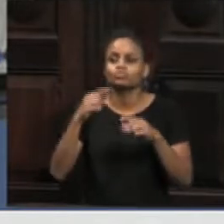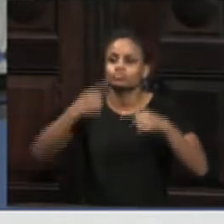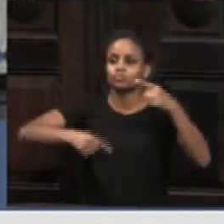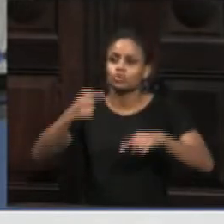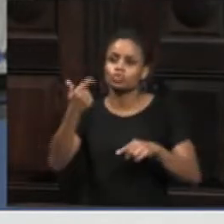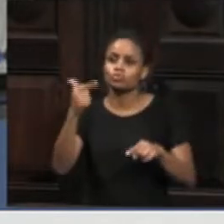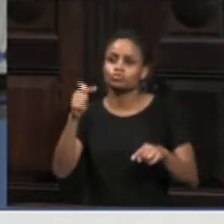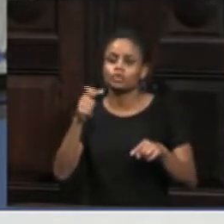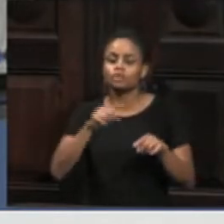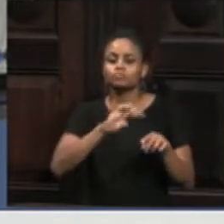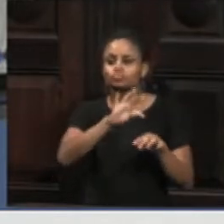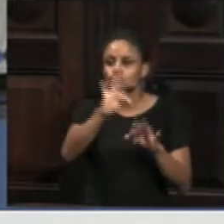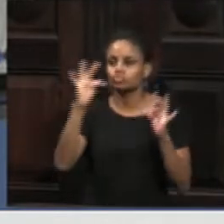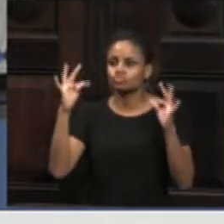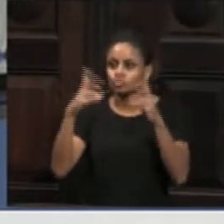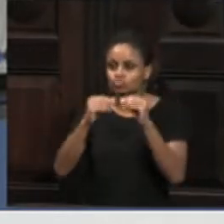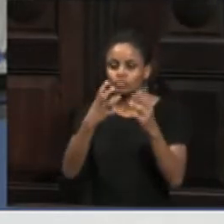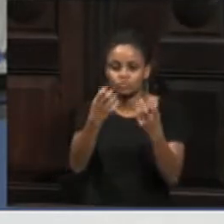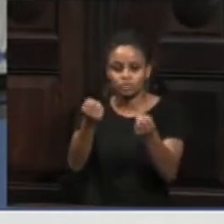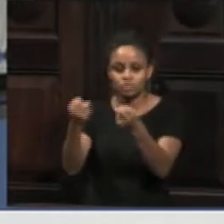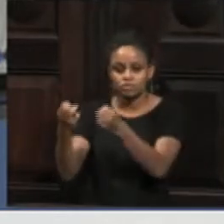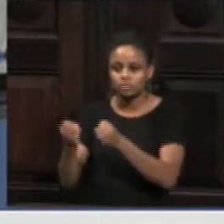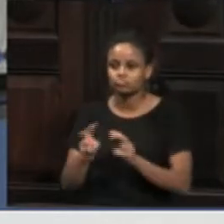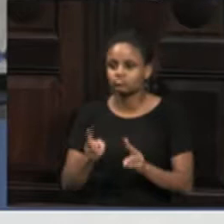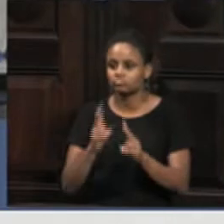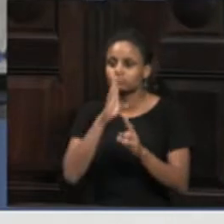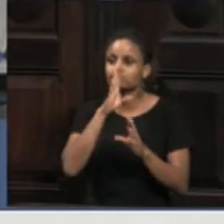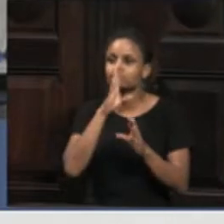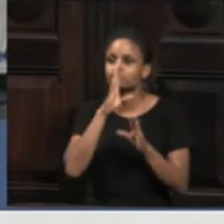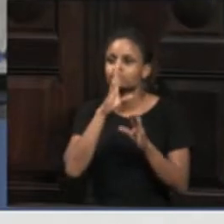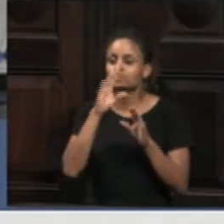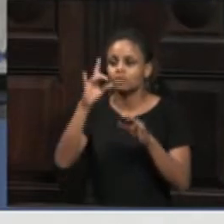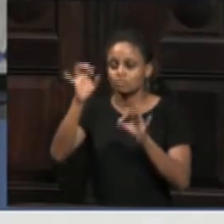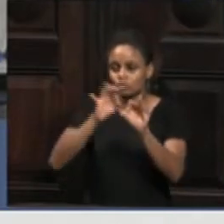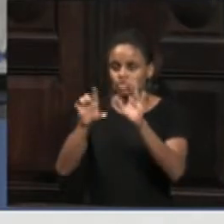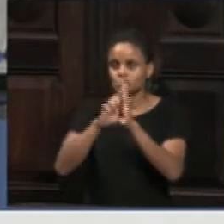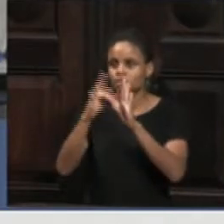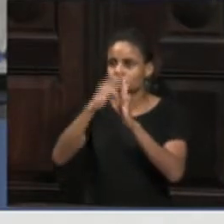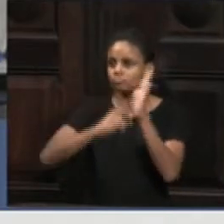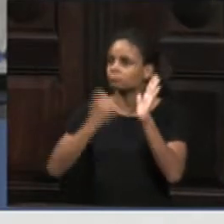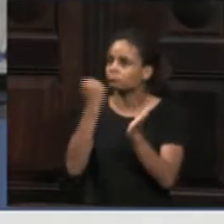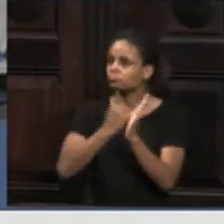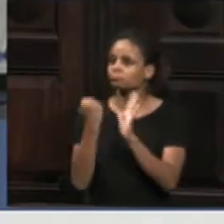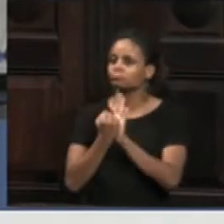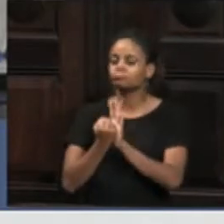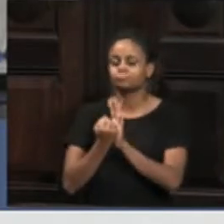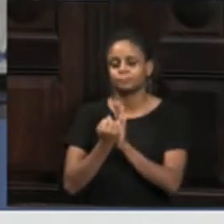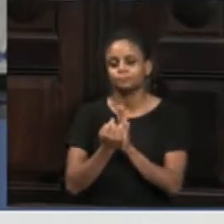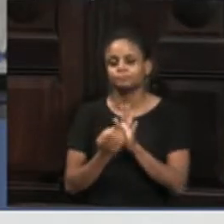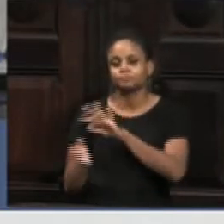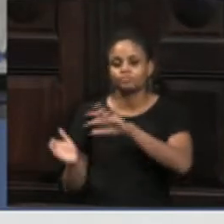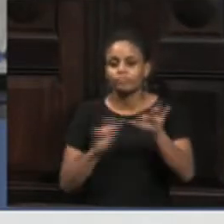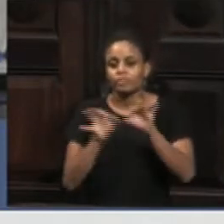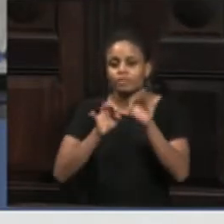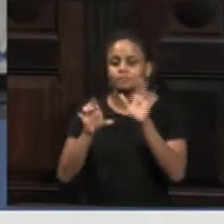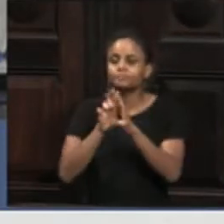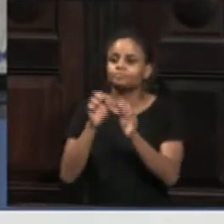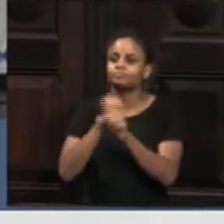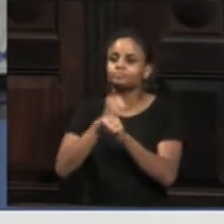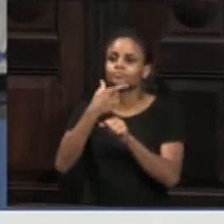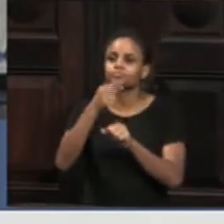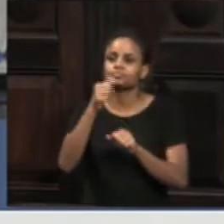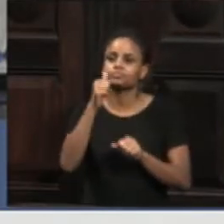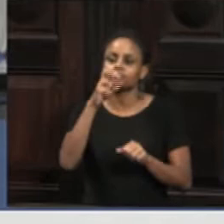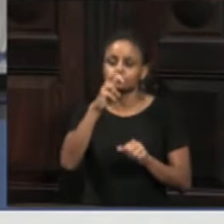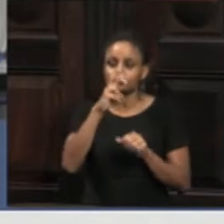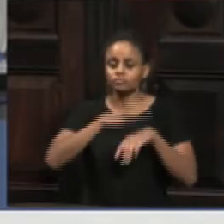que aprovam nessa comissão, aprovado, vai à publicação. Indicação legislativa 120 de 2015, de autoria do deputado